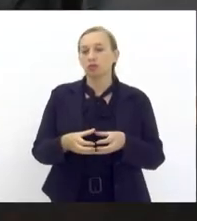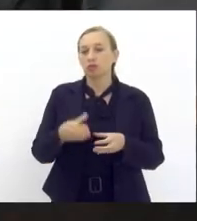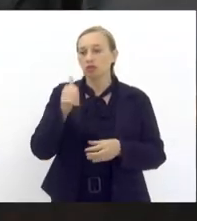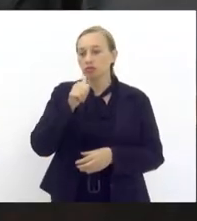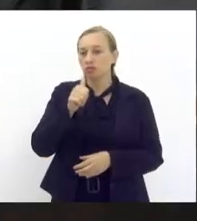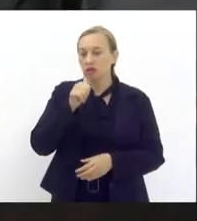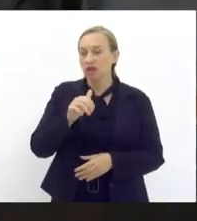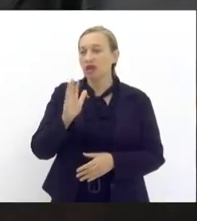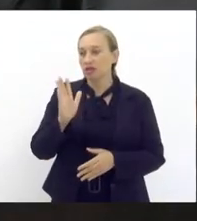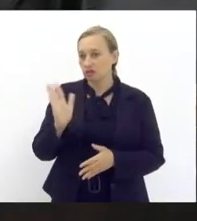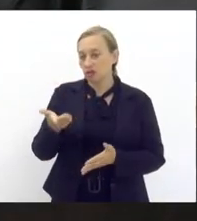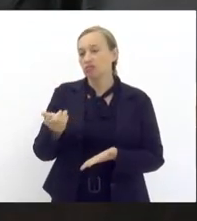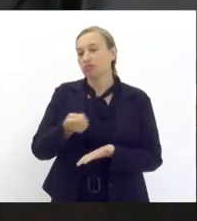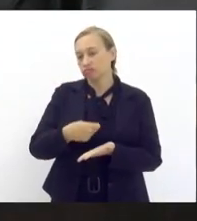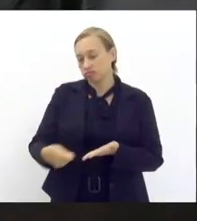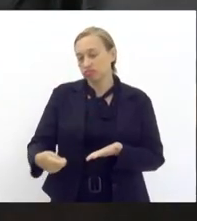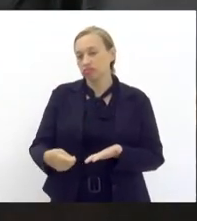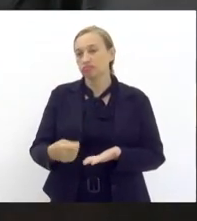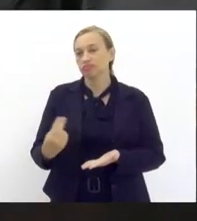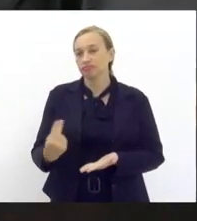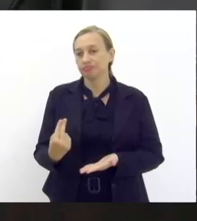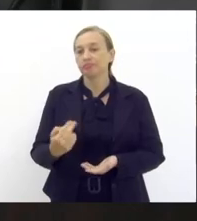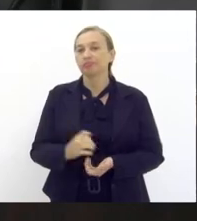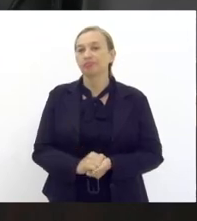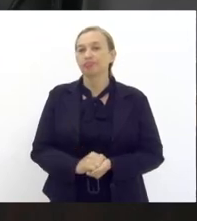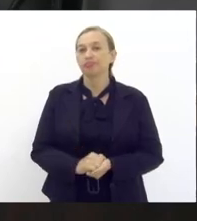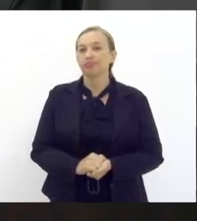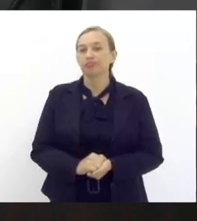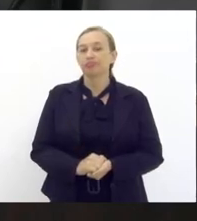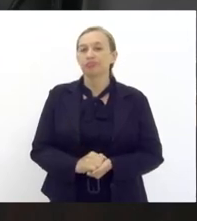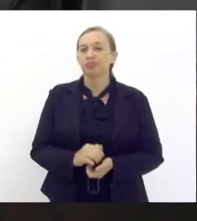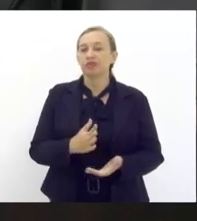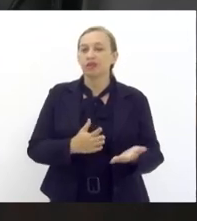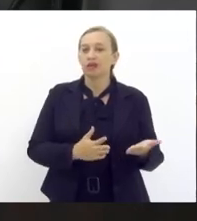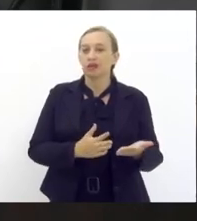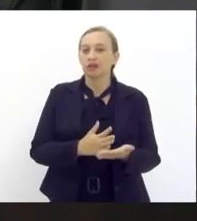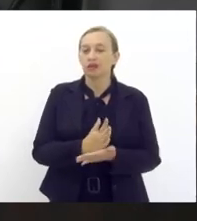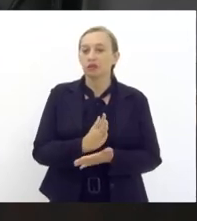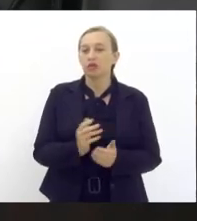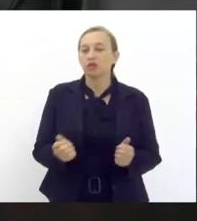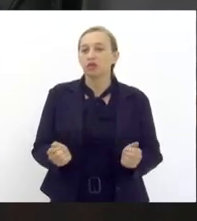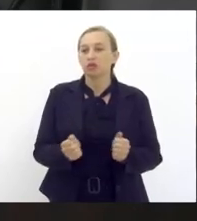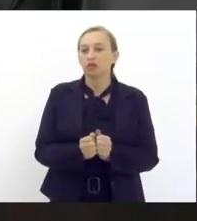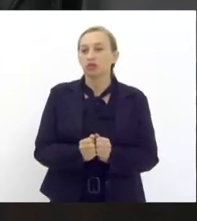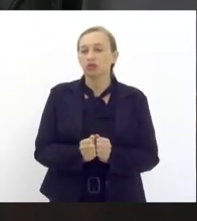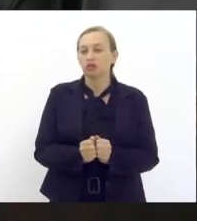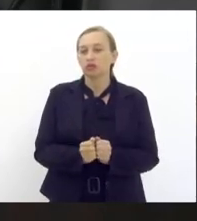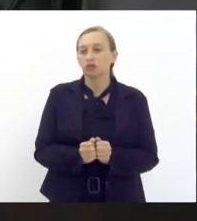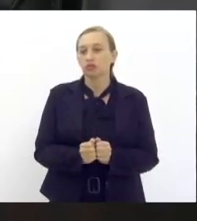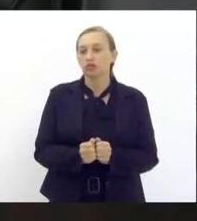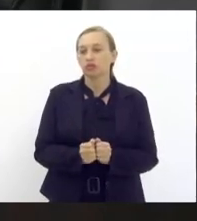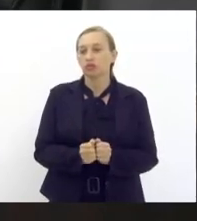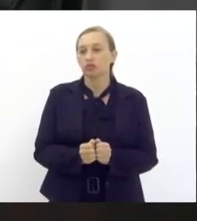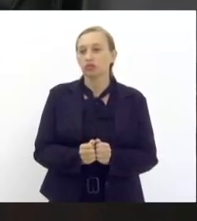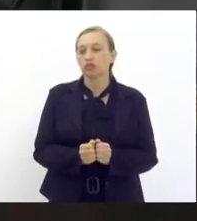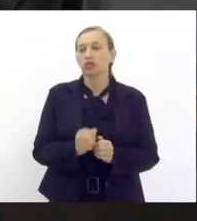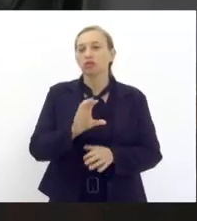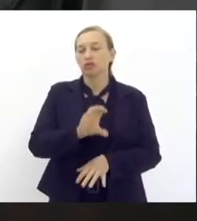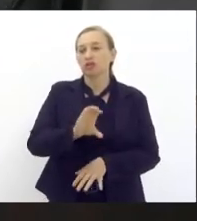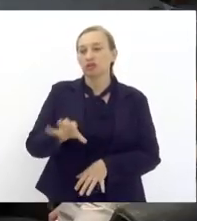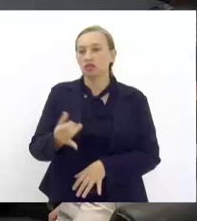assinar como coautoria. Meu parecer é favorável, acompanhando o parecer construído num consenso, que é o parecer da